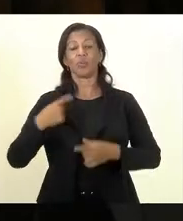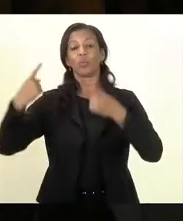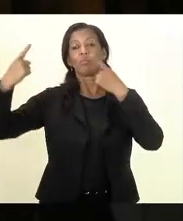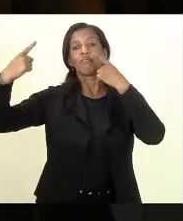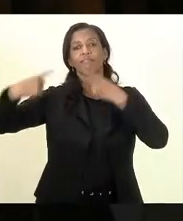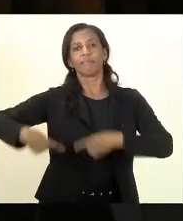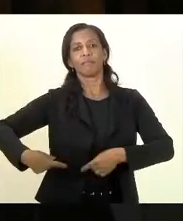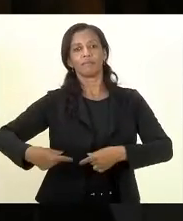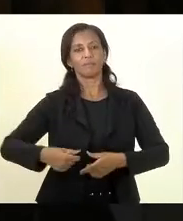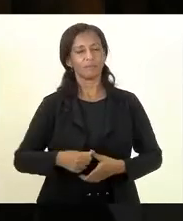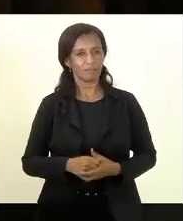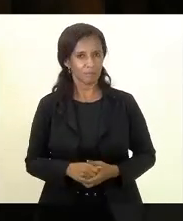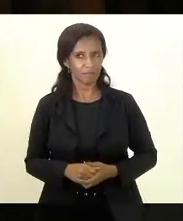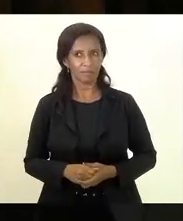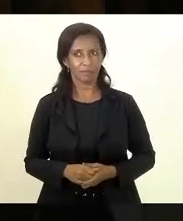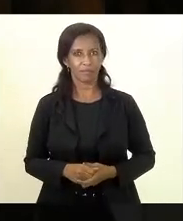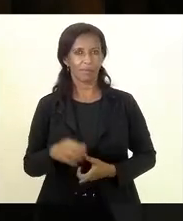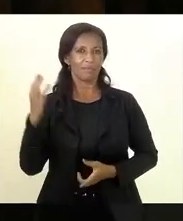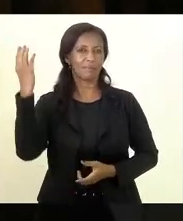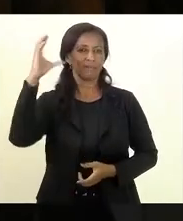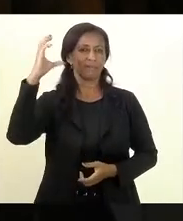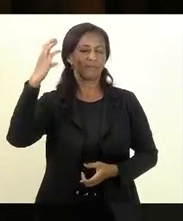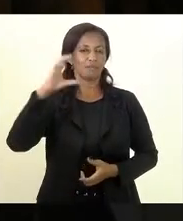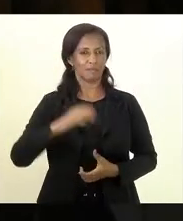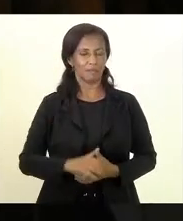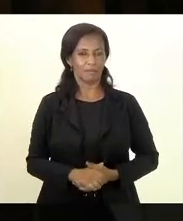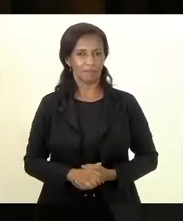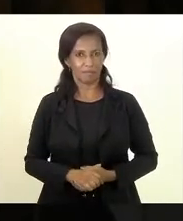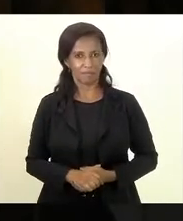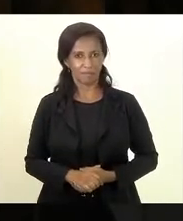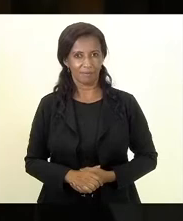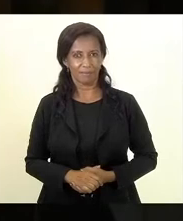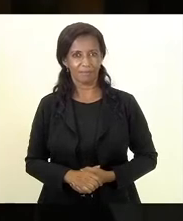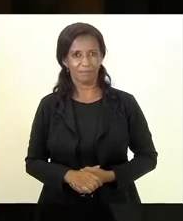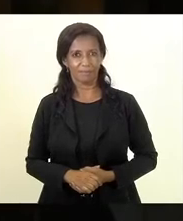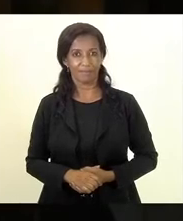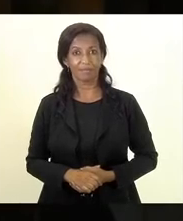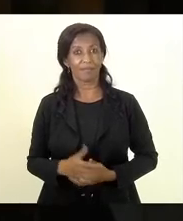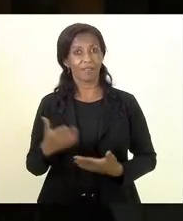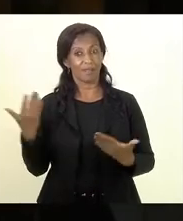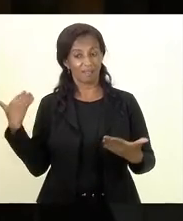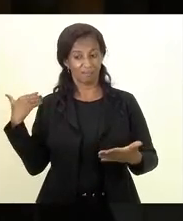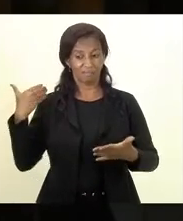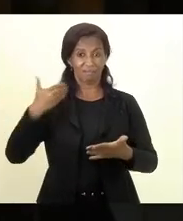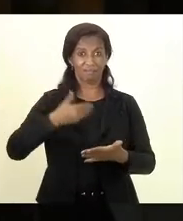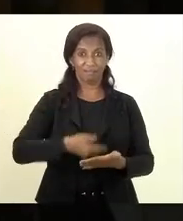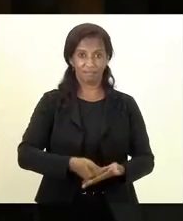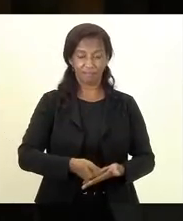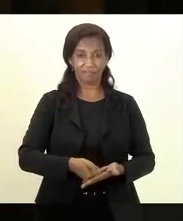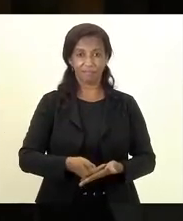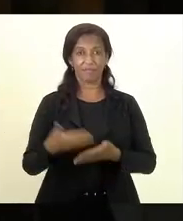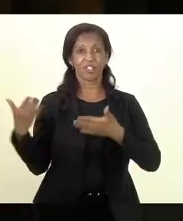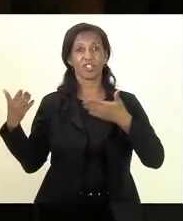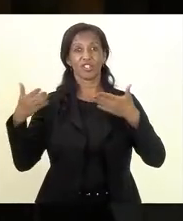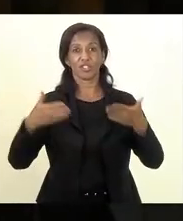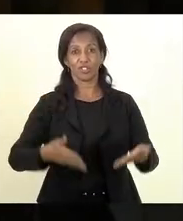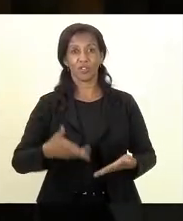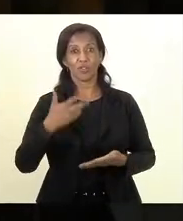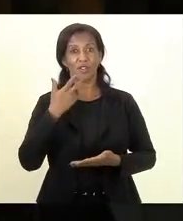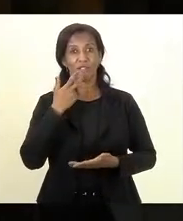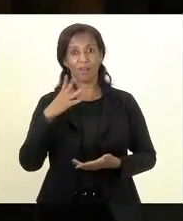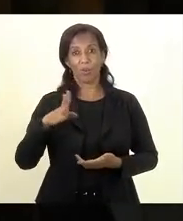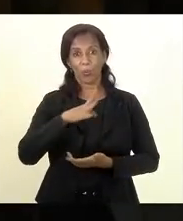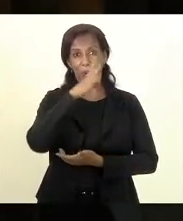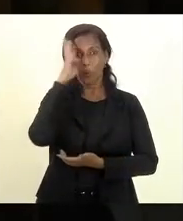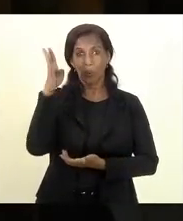desafiando a ciência. É aquele que recentemente chegou a falar o